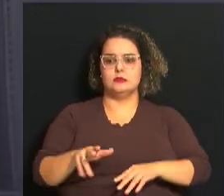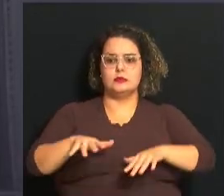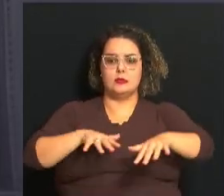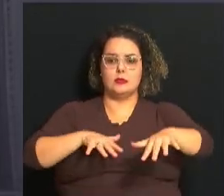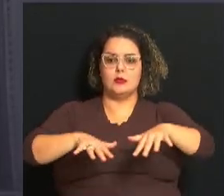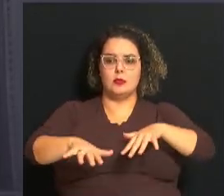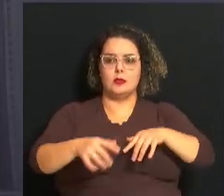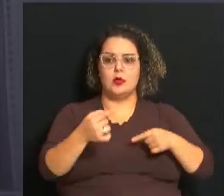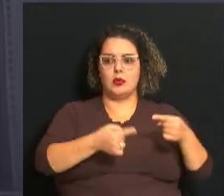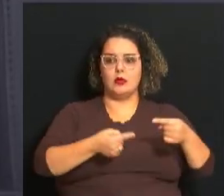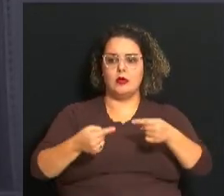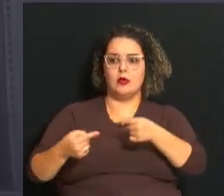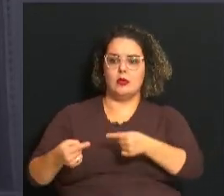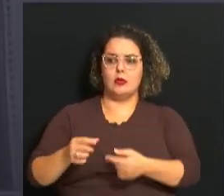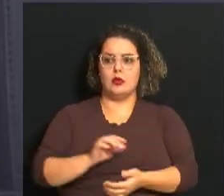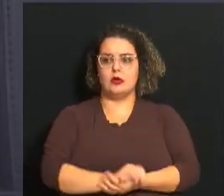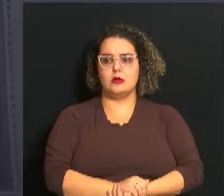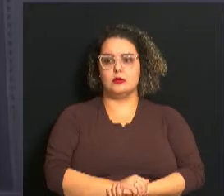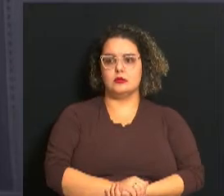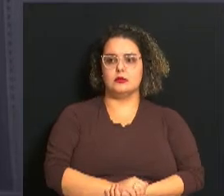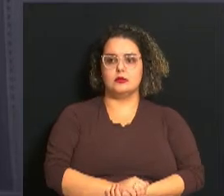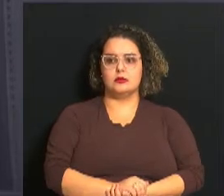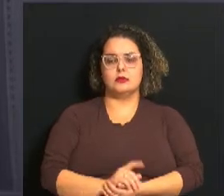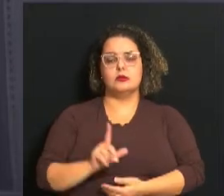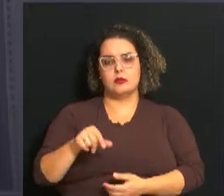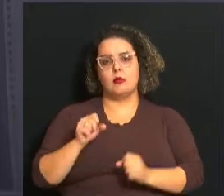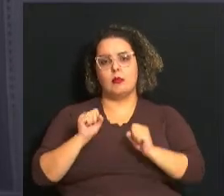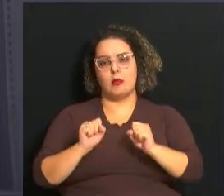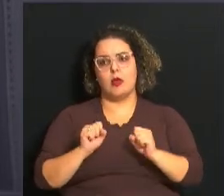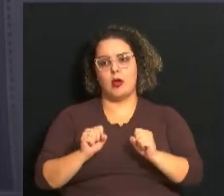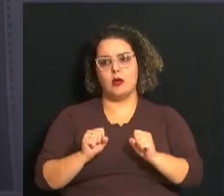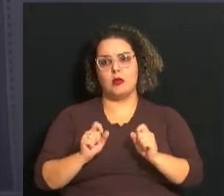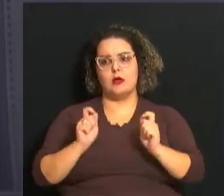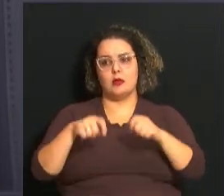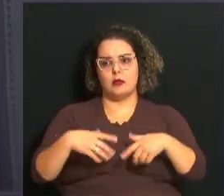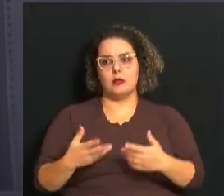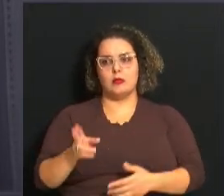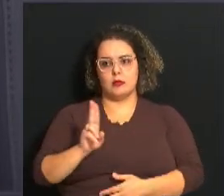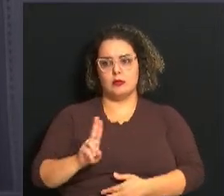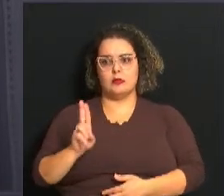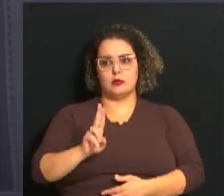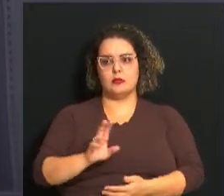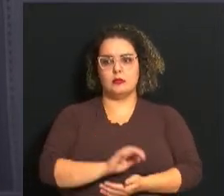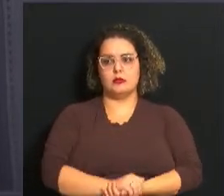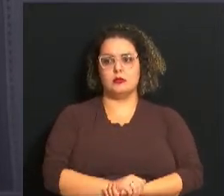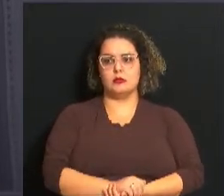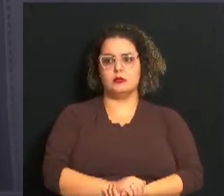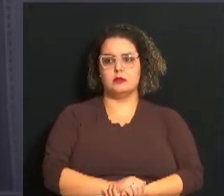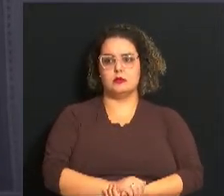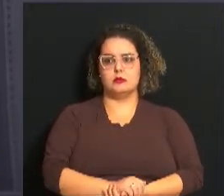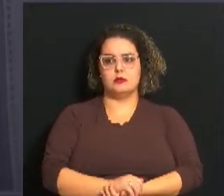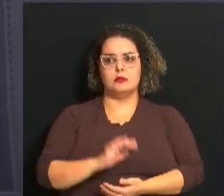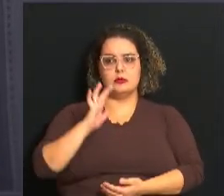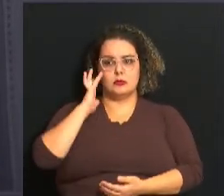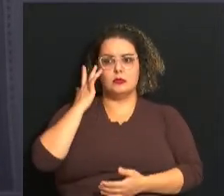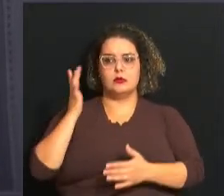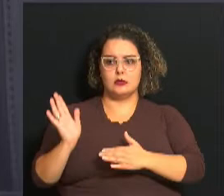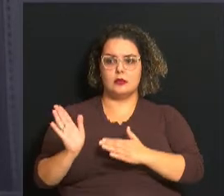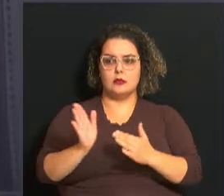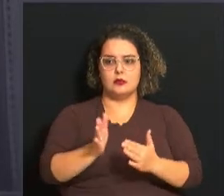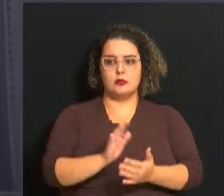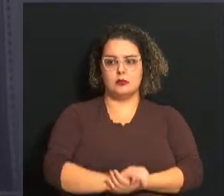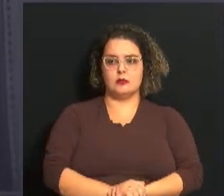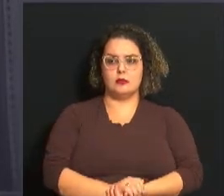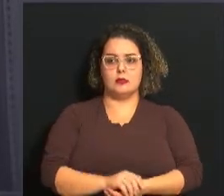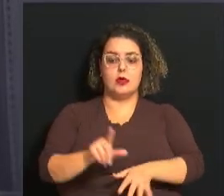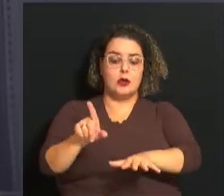de debate e que depois ele possa ser efetivamente utilizado né Acho que esse é um caminho mas é